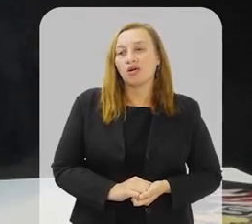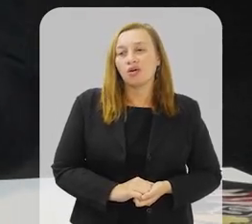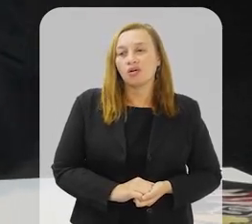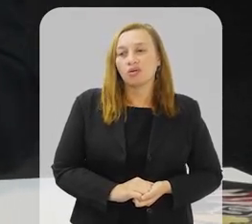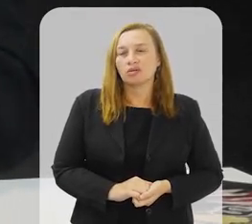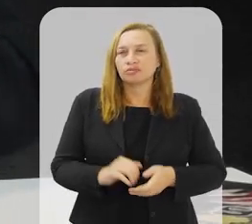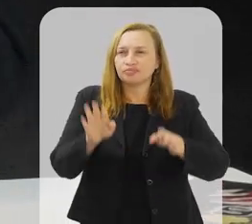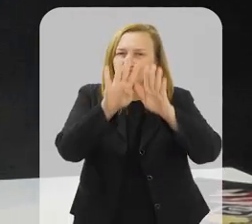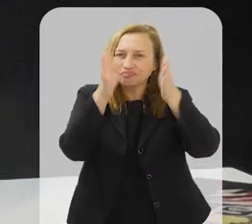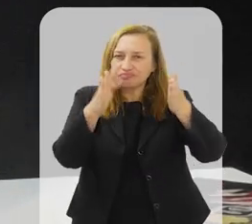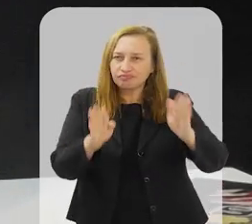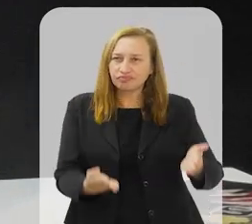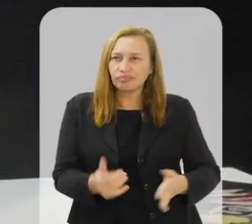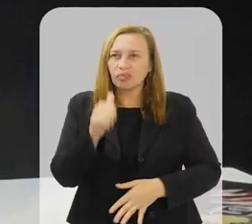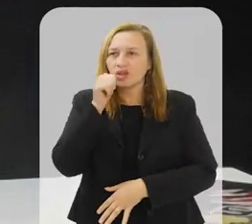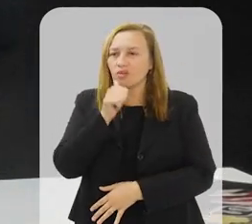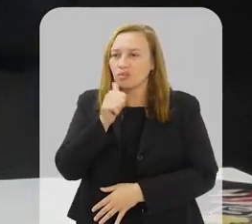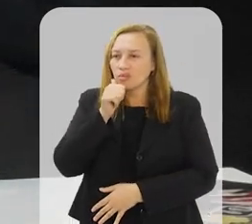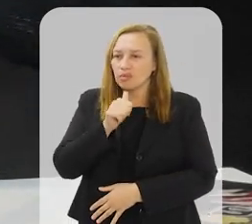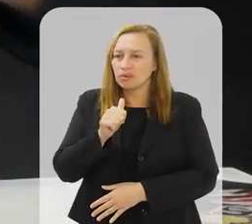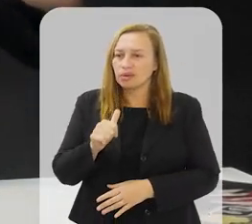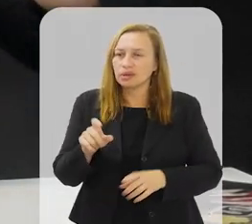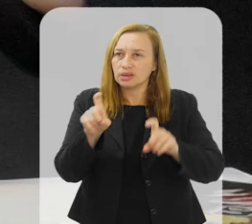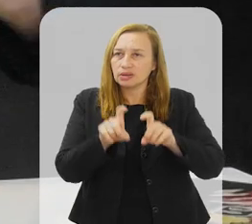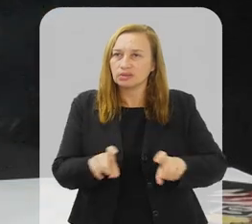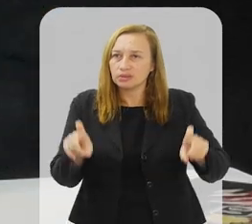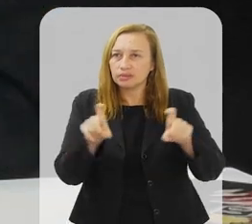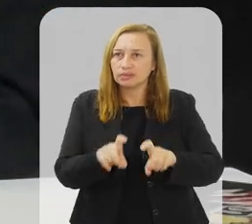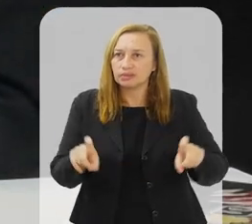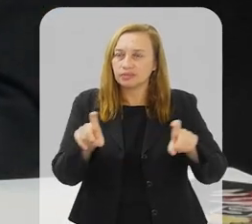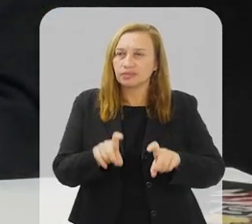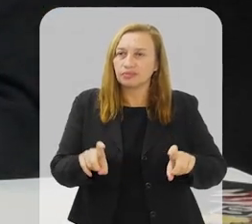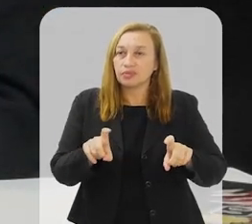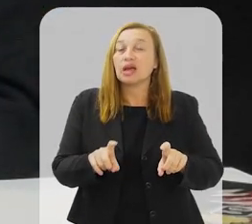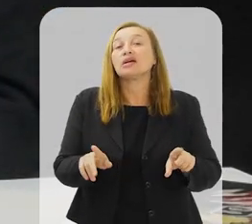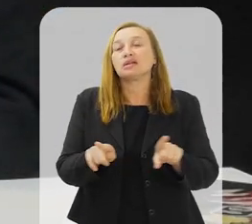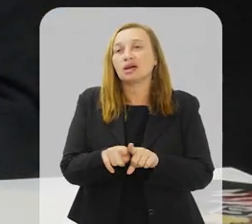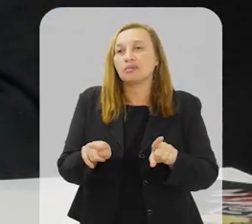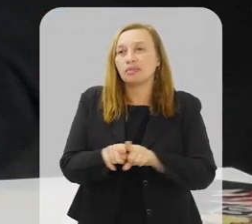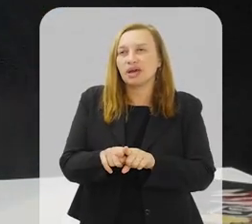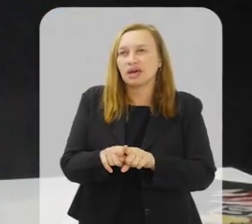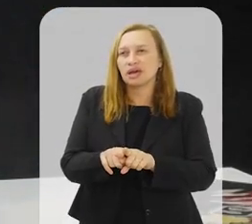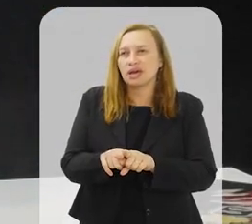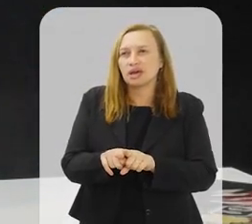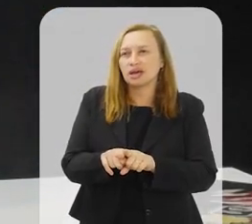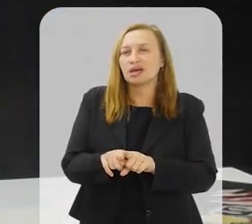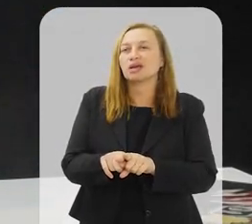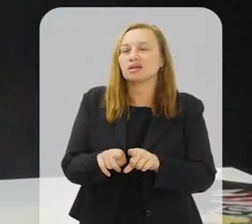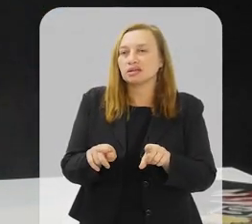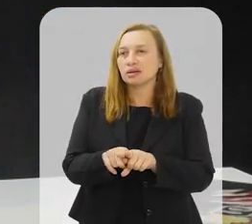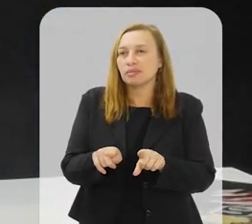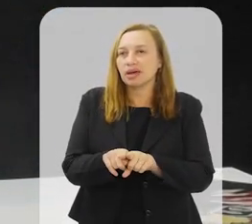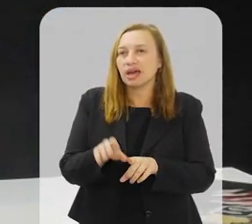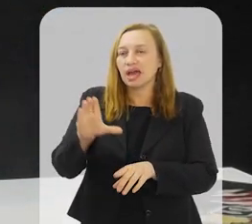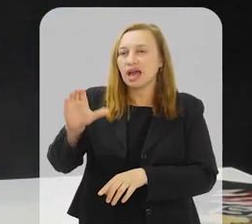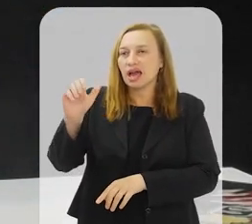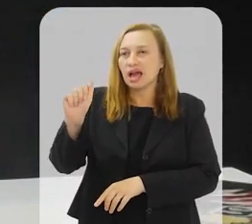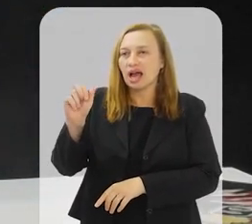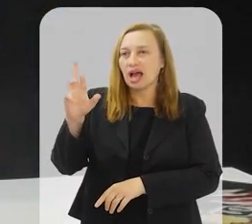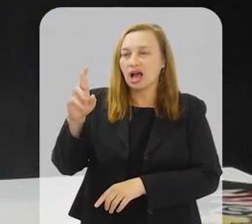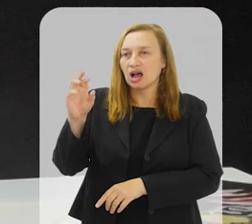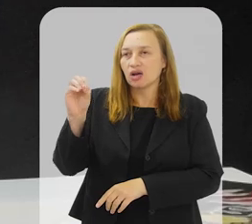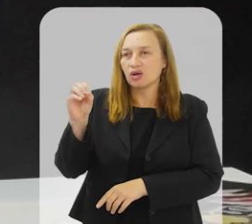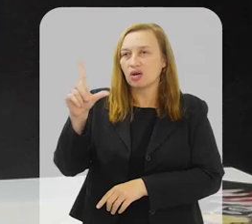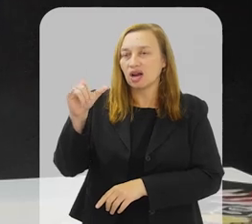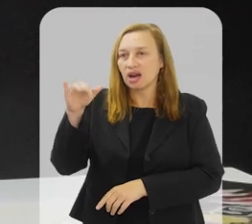tava usando a computação gráfica foi até o Daniel Rocha que fez o degradê e ficou lindo né e a figura da da da Carolina